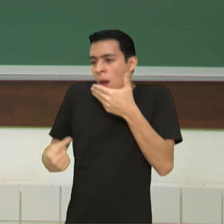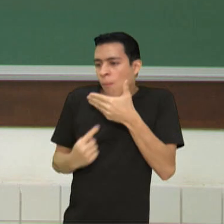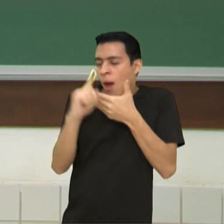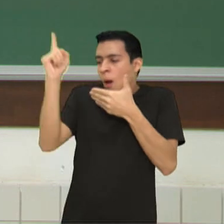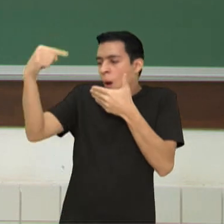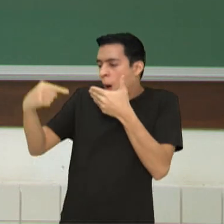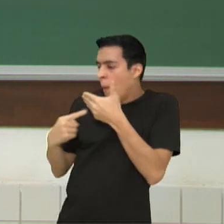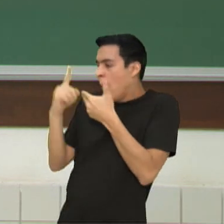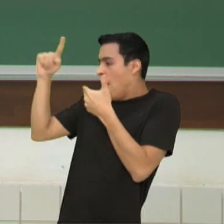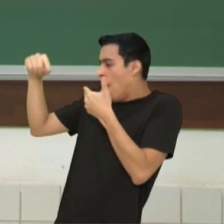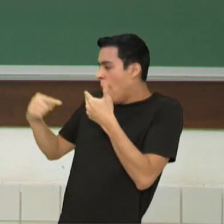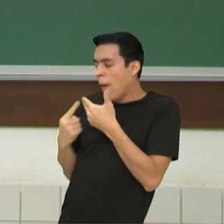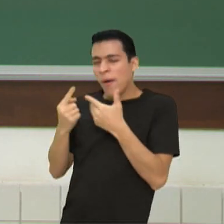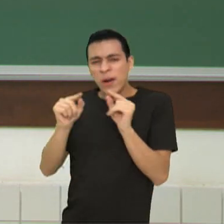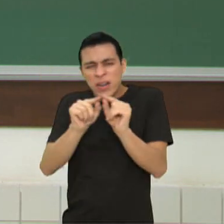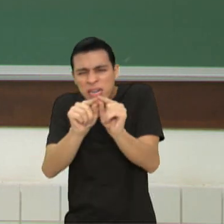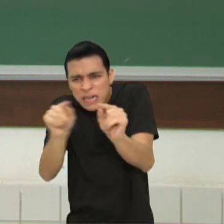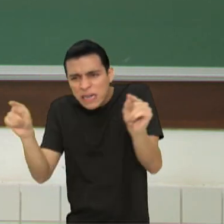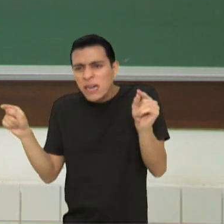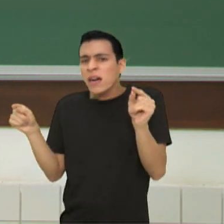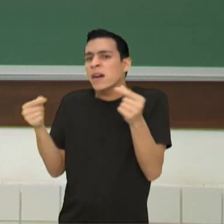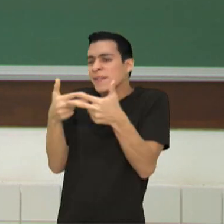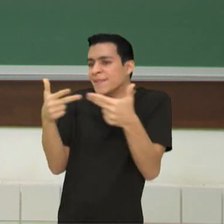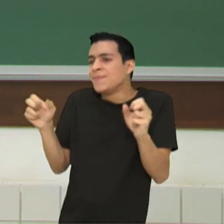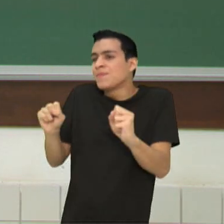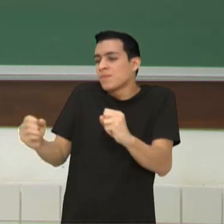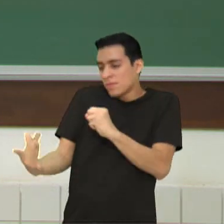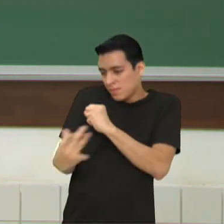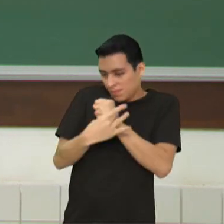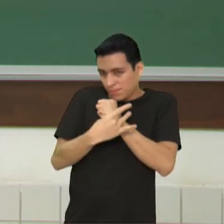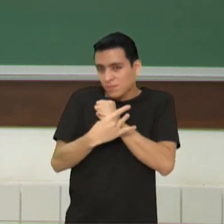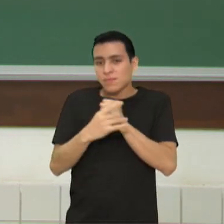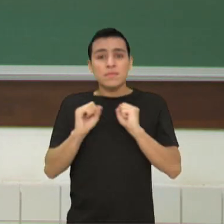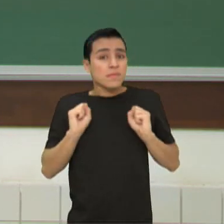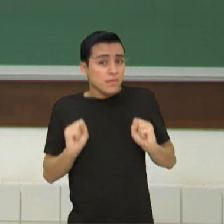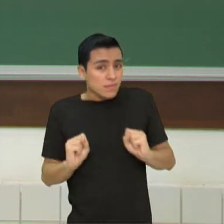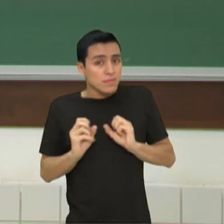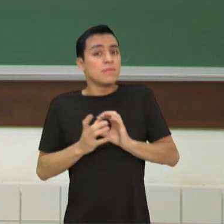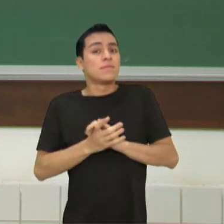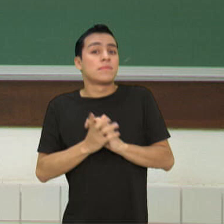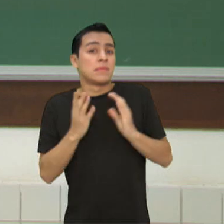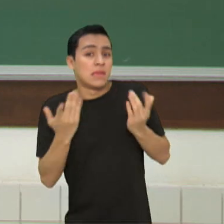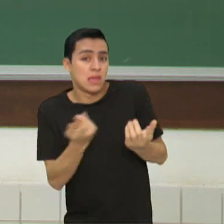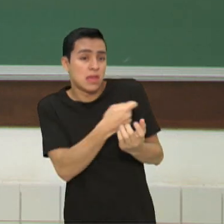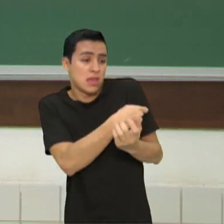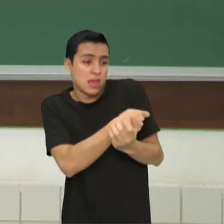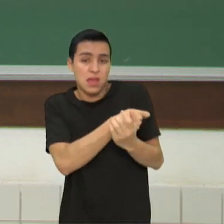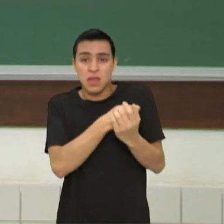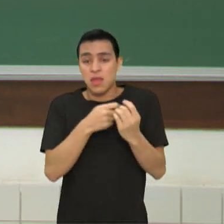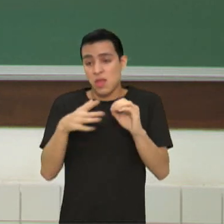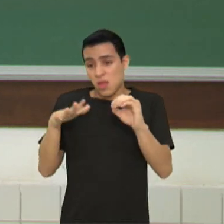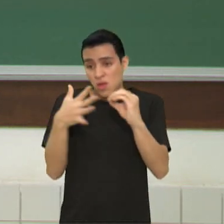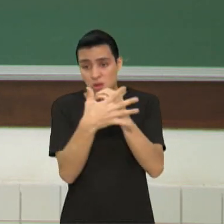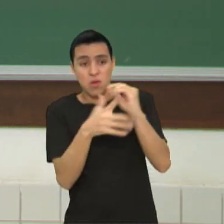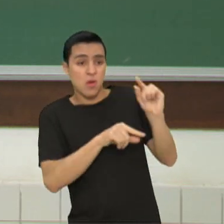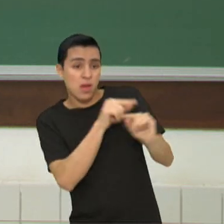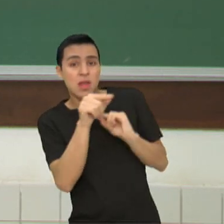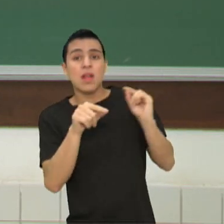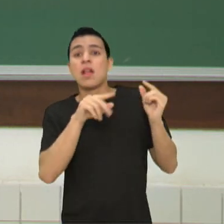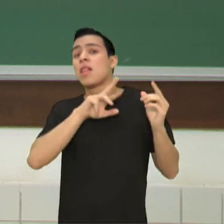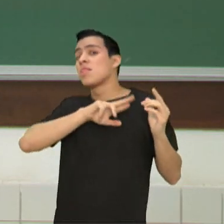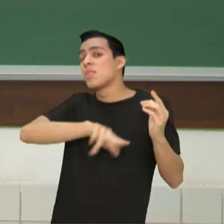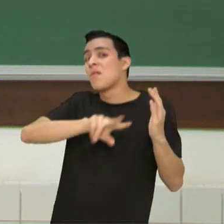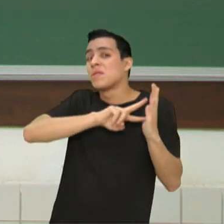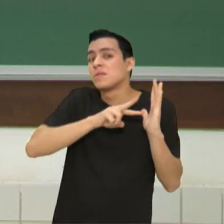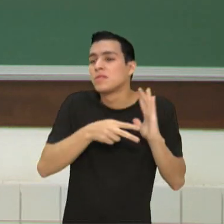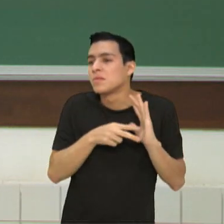organismo de substâncias que podem entrar um dia no seu corpo. Então, uma vacina para coronavírus, ela não vai trazer